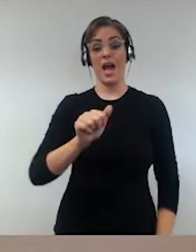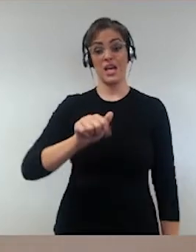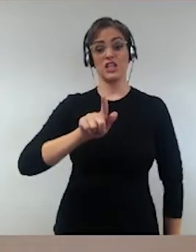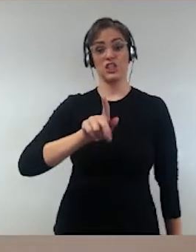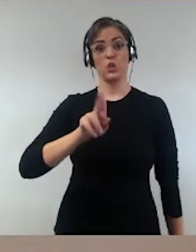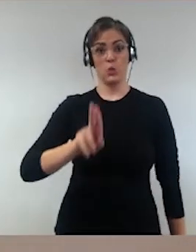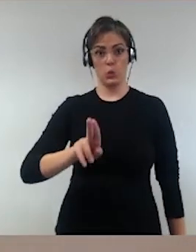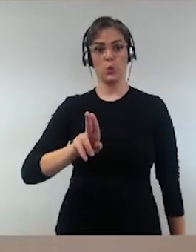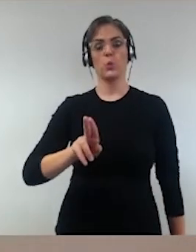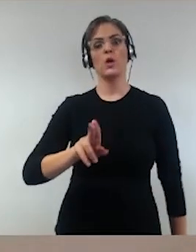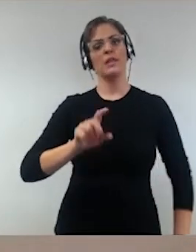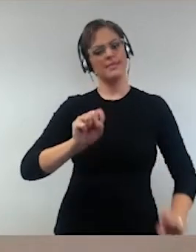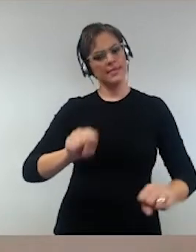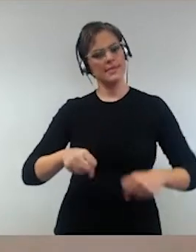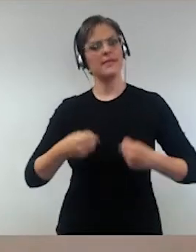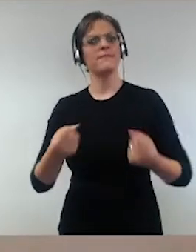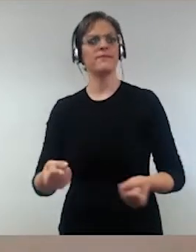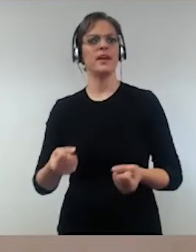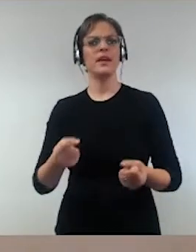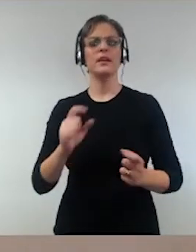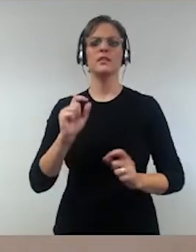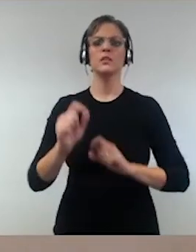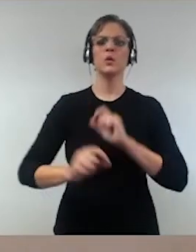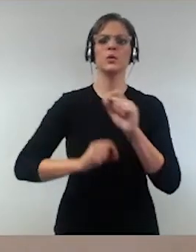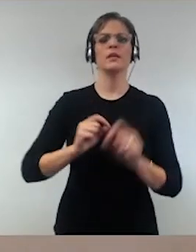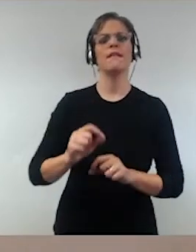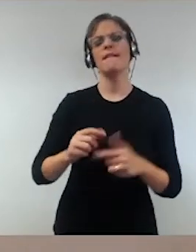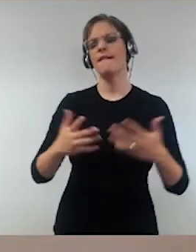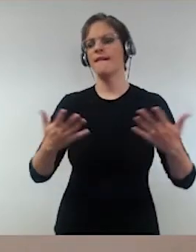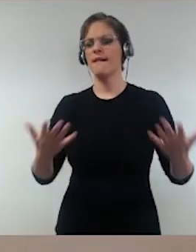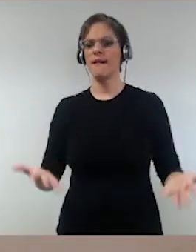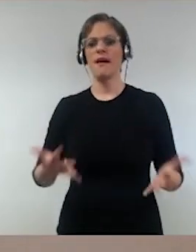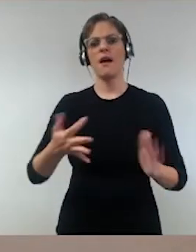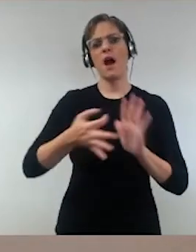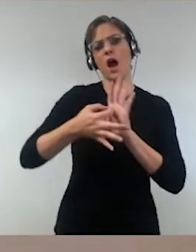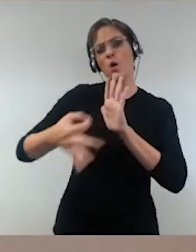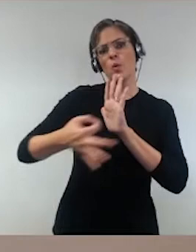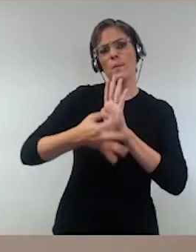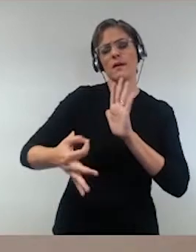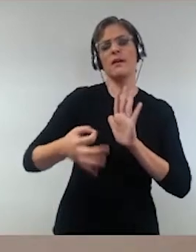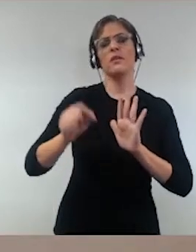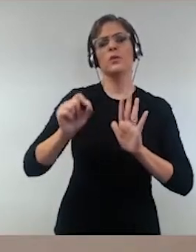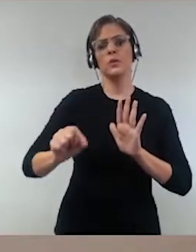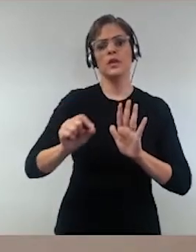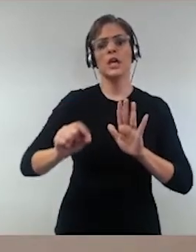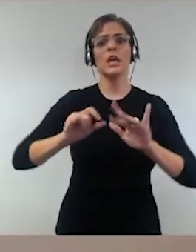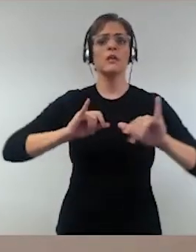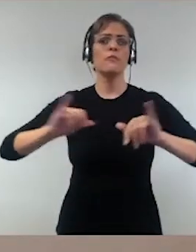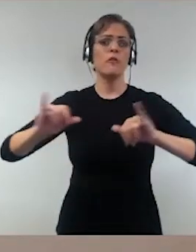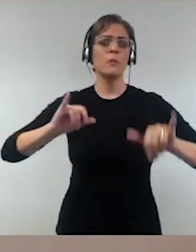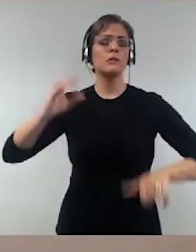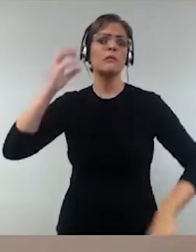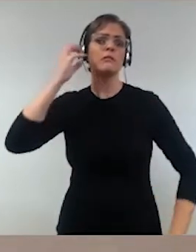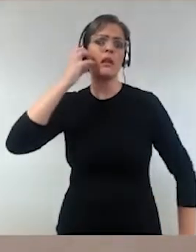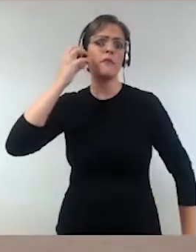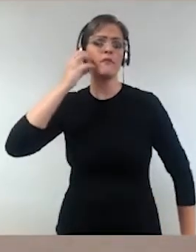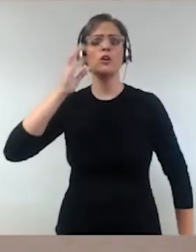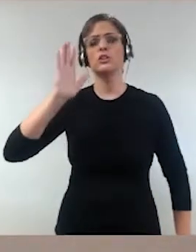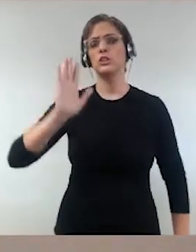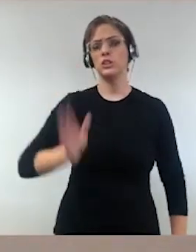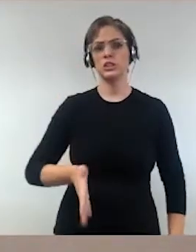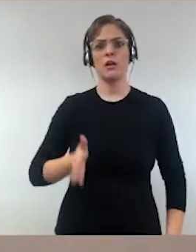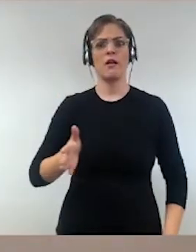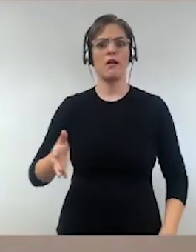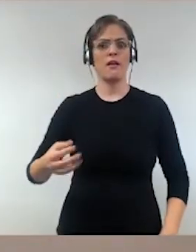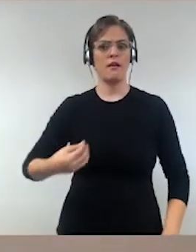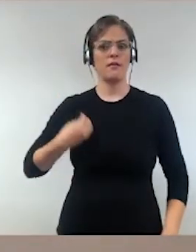AGU, ela era muito calcada nessa argumentação de que dados de telefonia já estavam, inclusive,